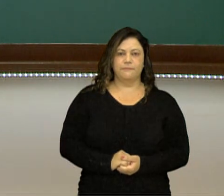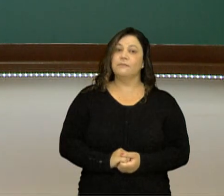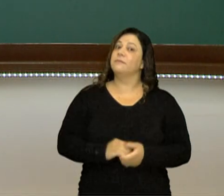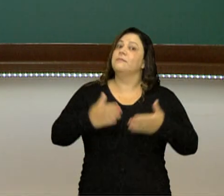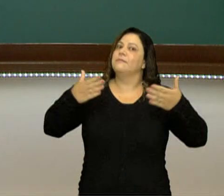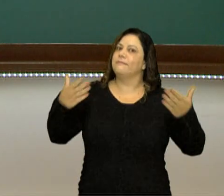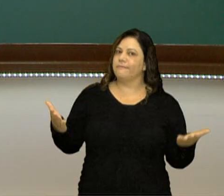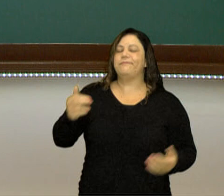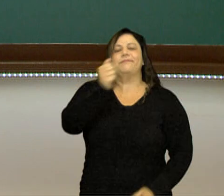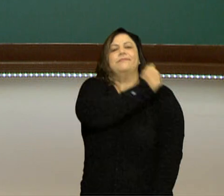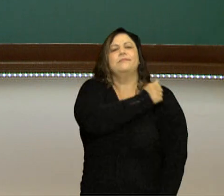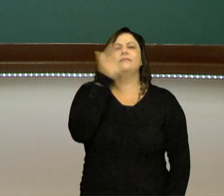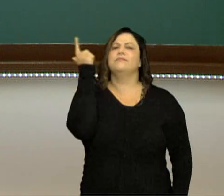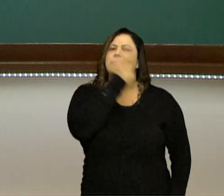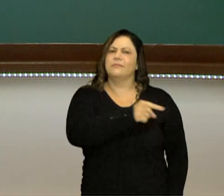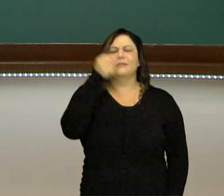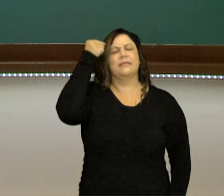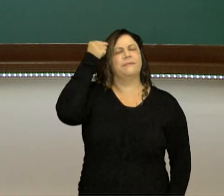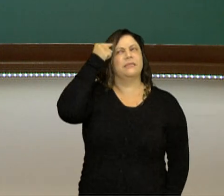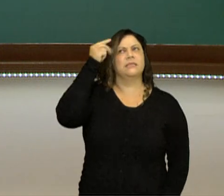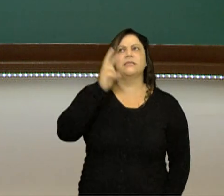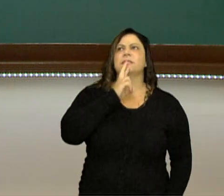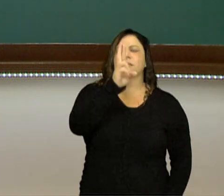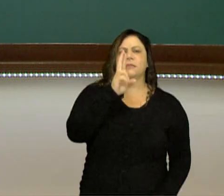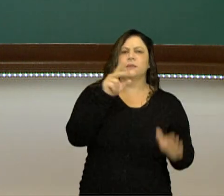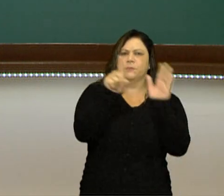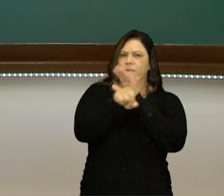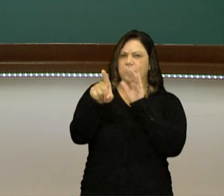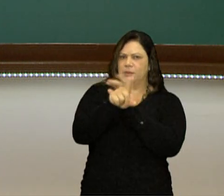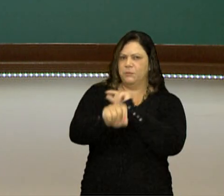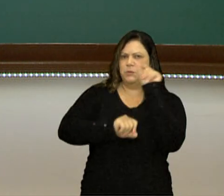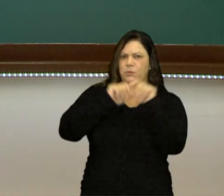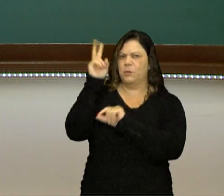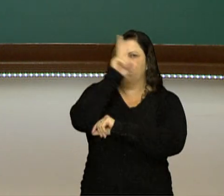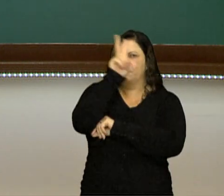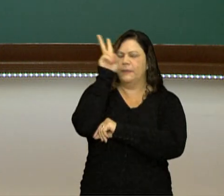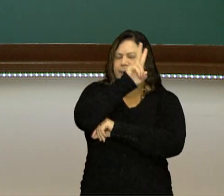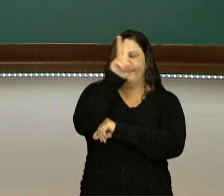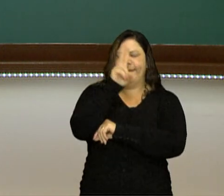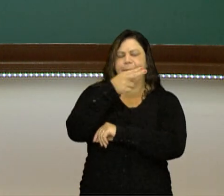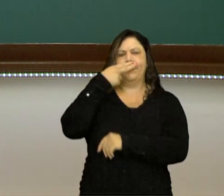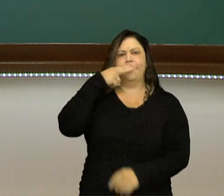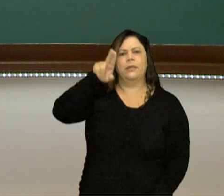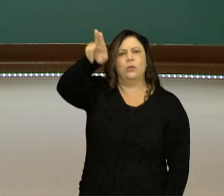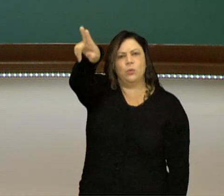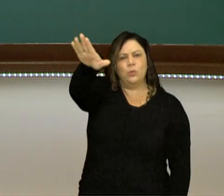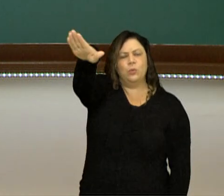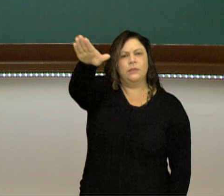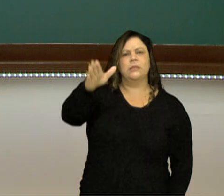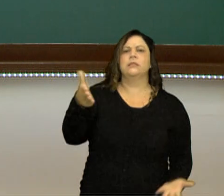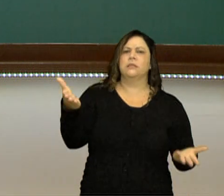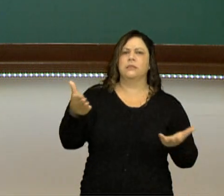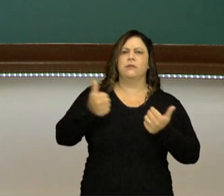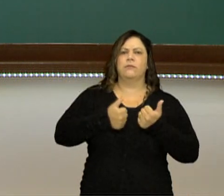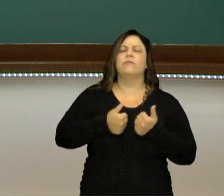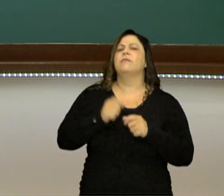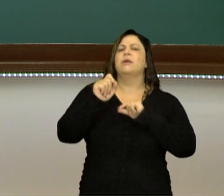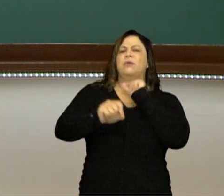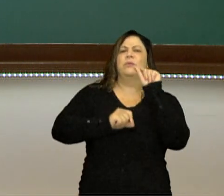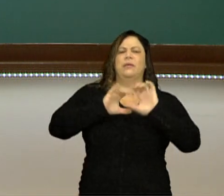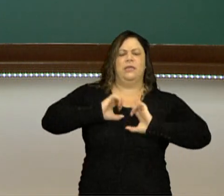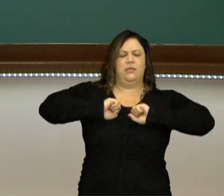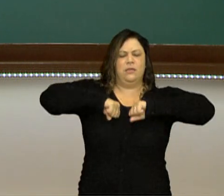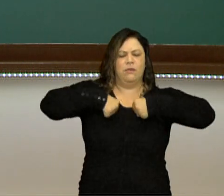Então, alunos, conseguiram pensar, conseguiram responder essa questão? Vamos lembrar que o Hitler ele vai defender um nacionalismo alemão muito